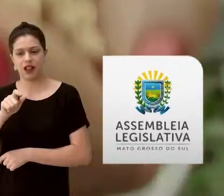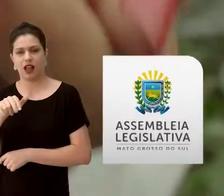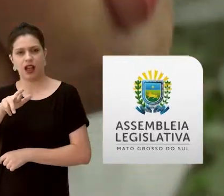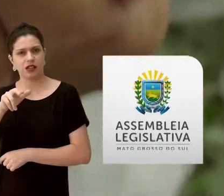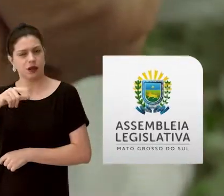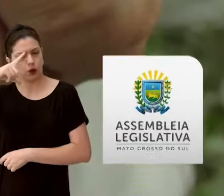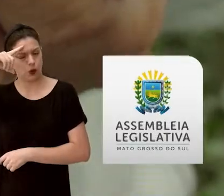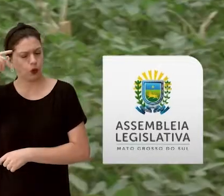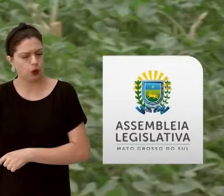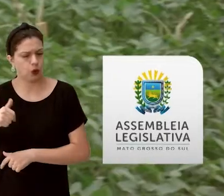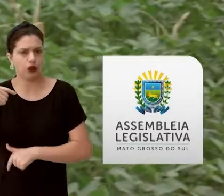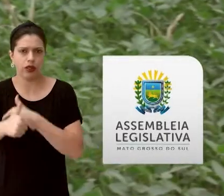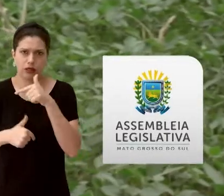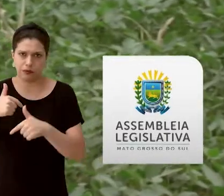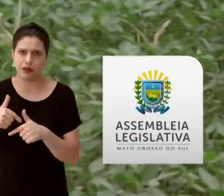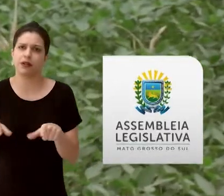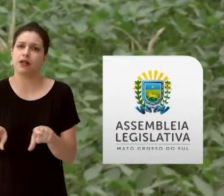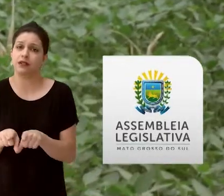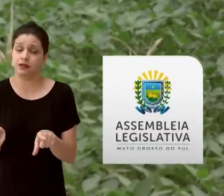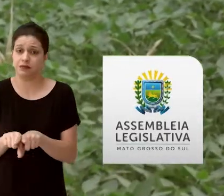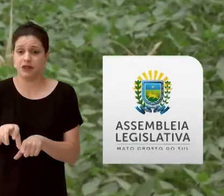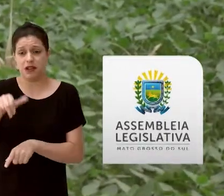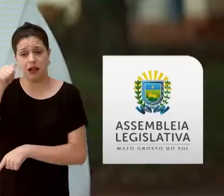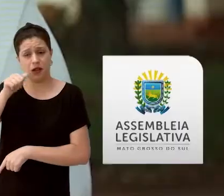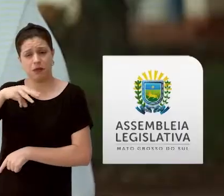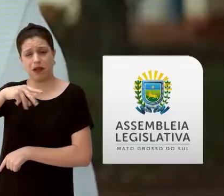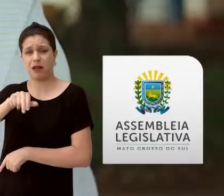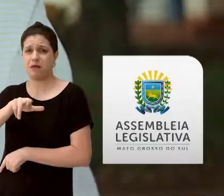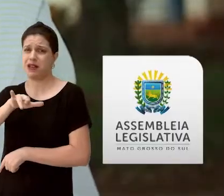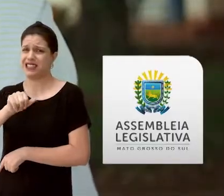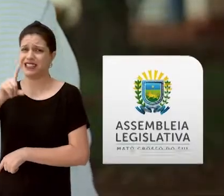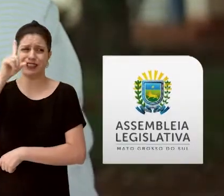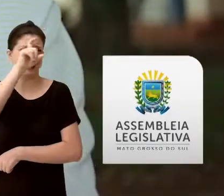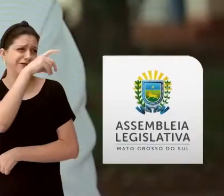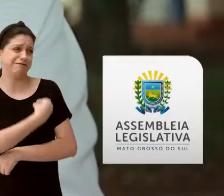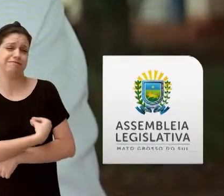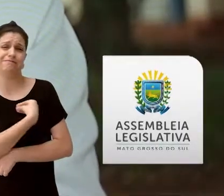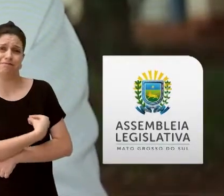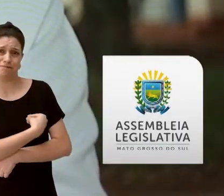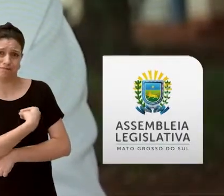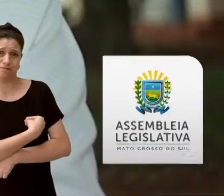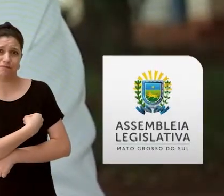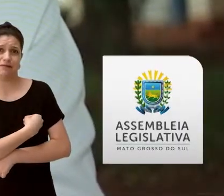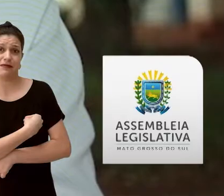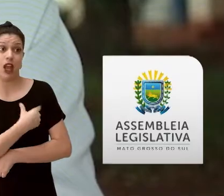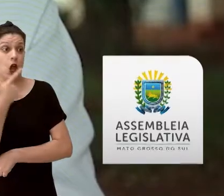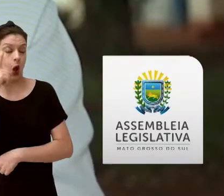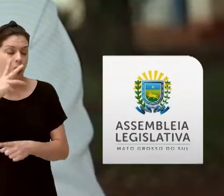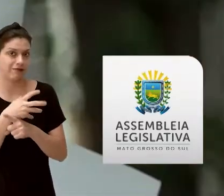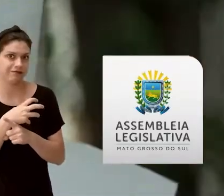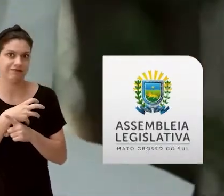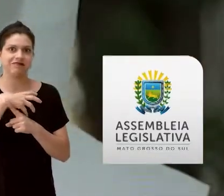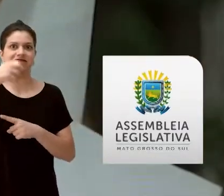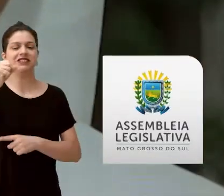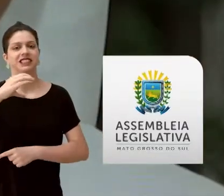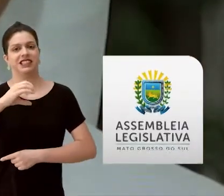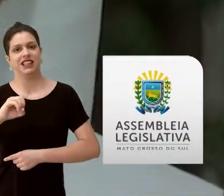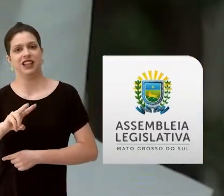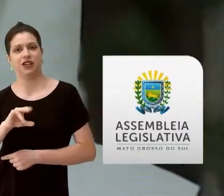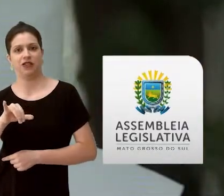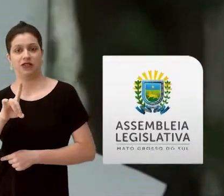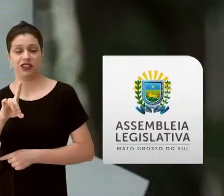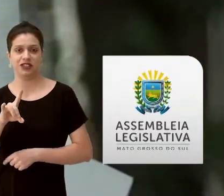trabalhou e muito para que nada faltasse a ninguém. Da irmã Maria, que se viu na situação mais difícil de sua vida e